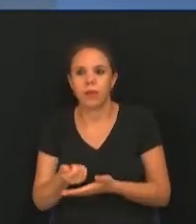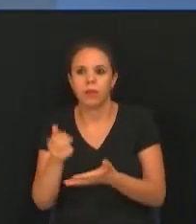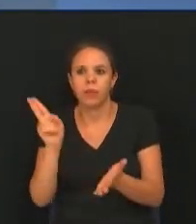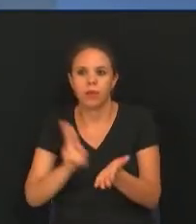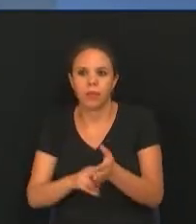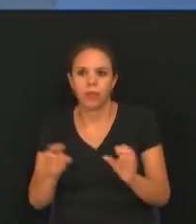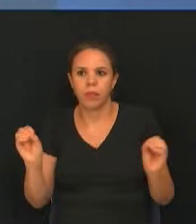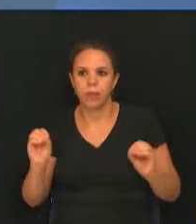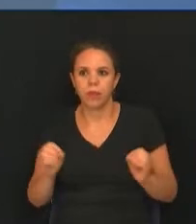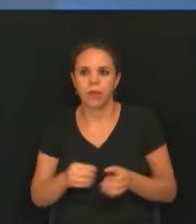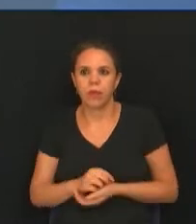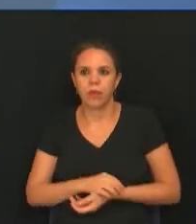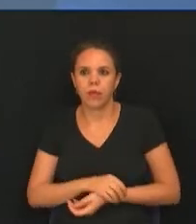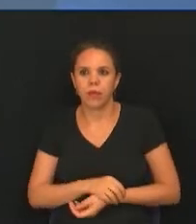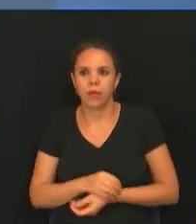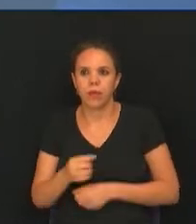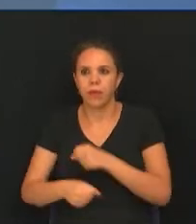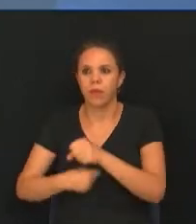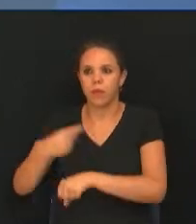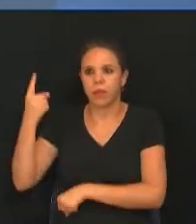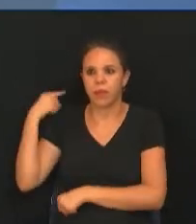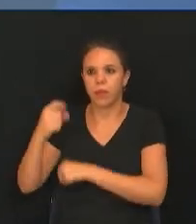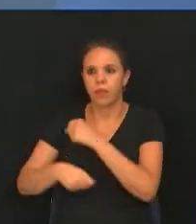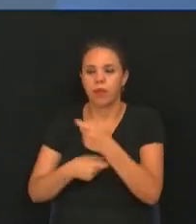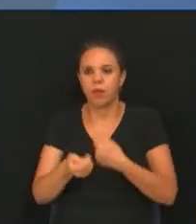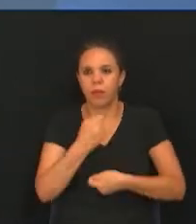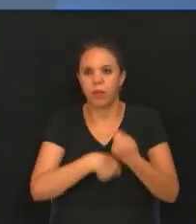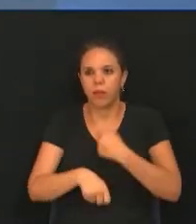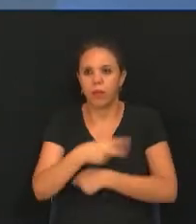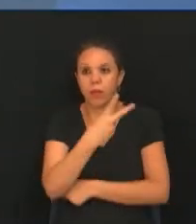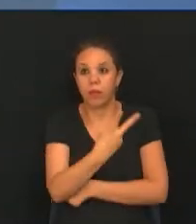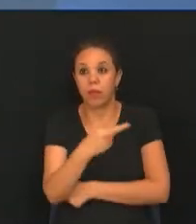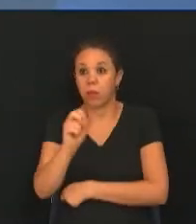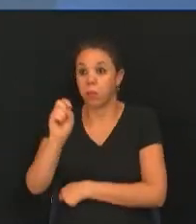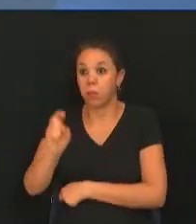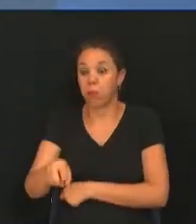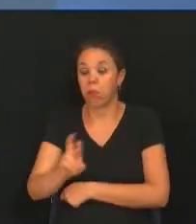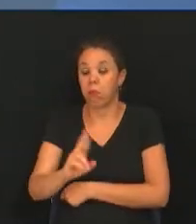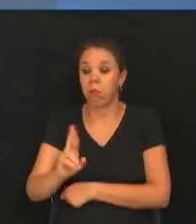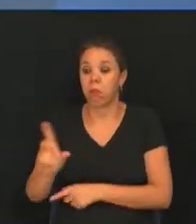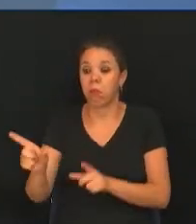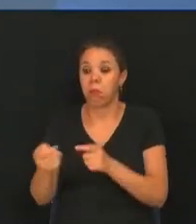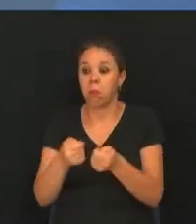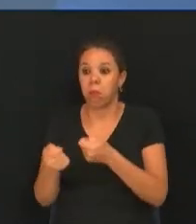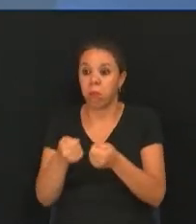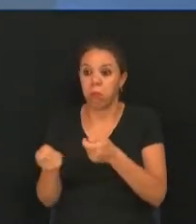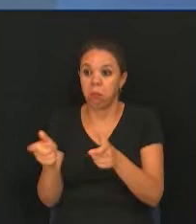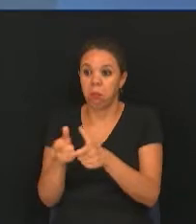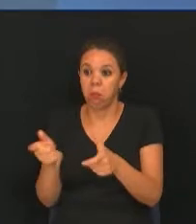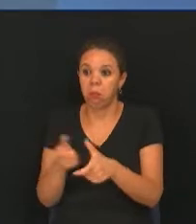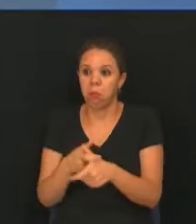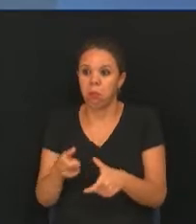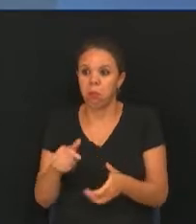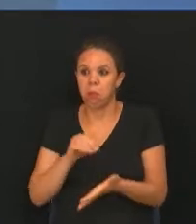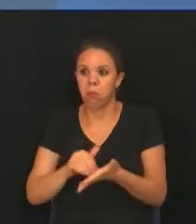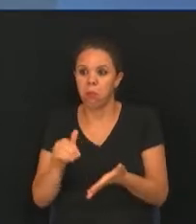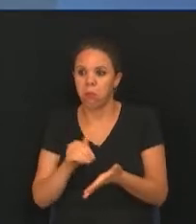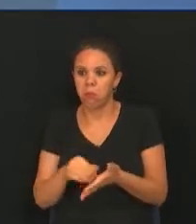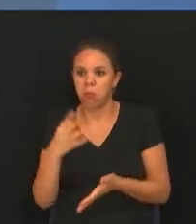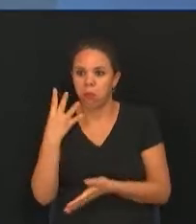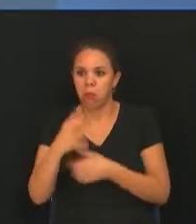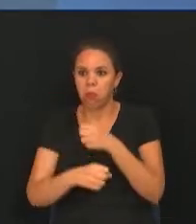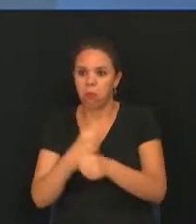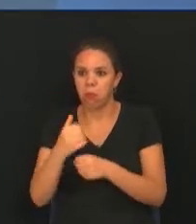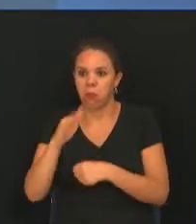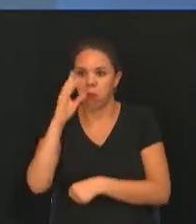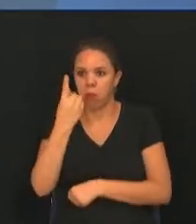Então, o ano passado, em um ano, economizamos R$250 mil com essas despesas de gabinete, nos 4 anos serão mais